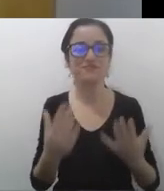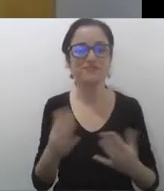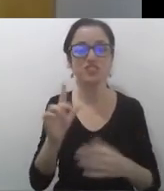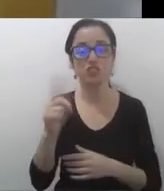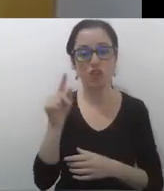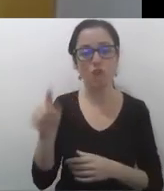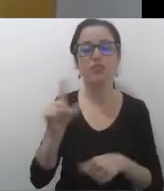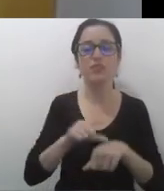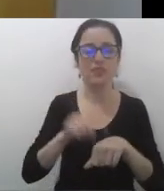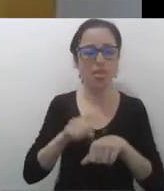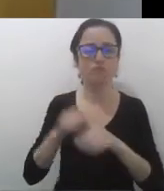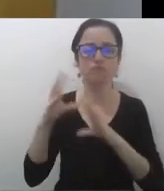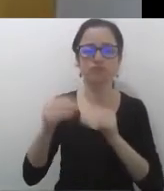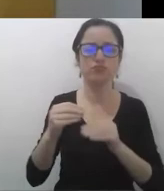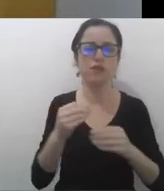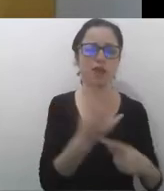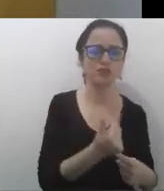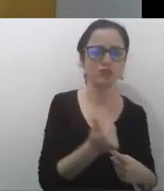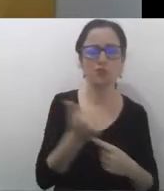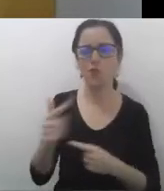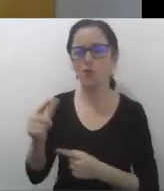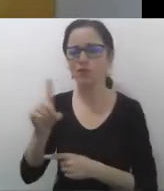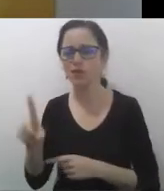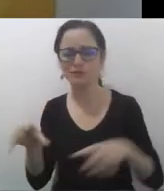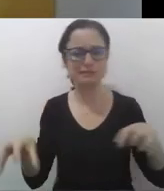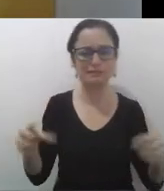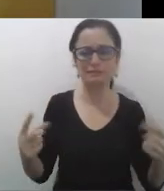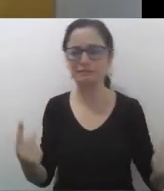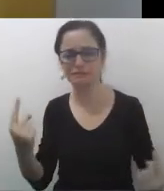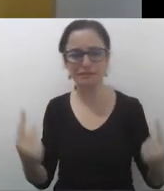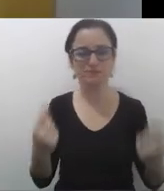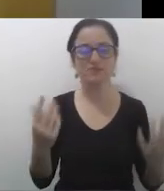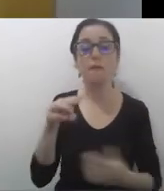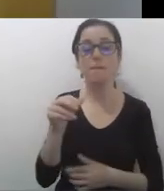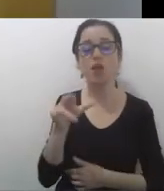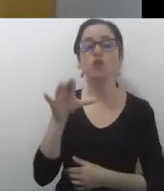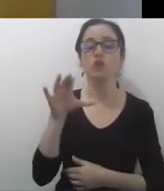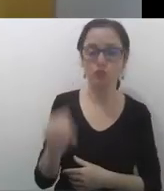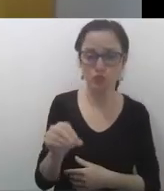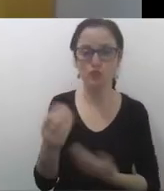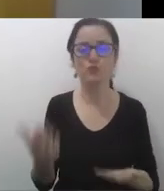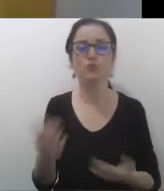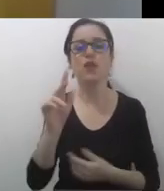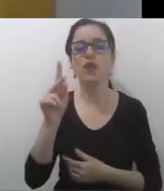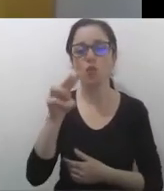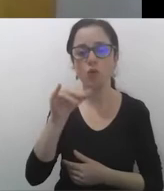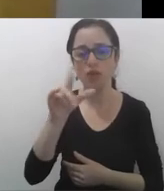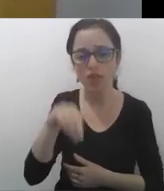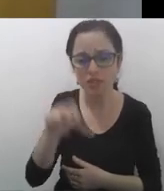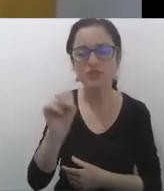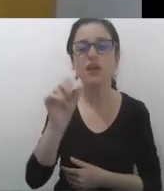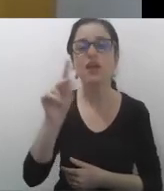Bienal. O Geraldo Barros tem tempo todo um pé ali e outro aqui, né? O Maurício Nogueira Lima, o Willis